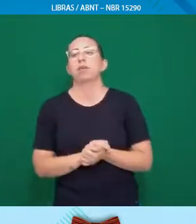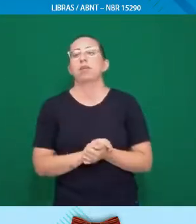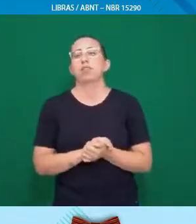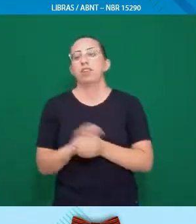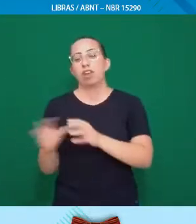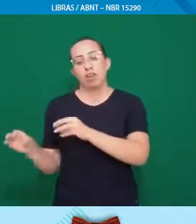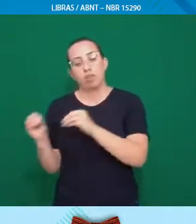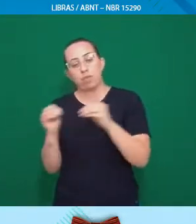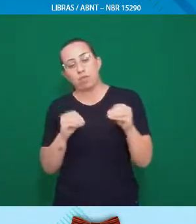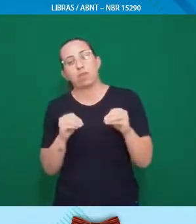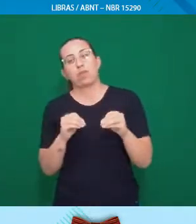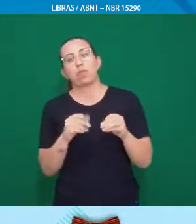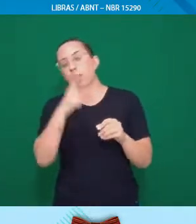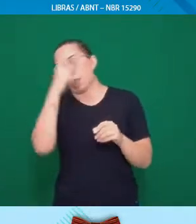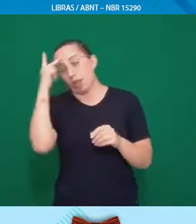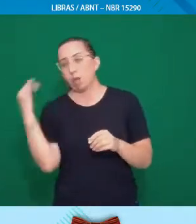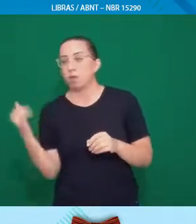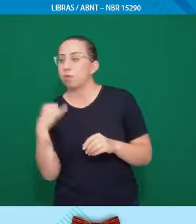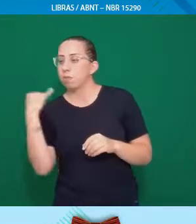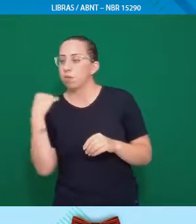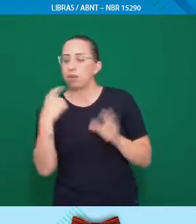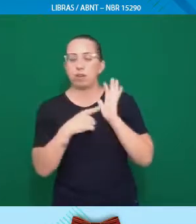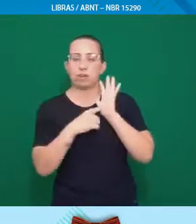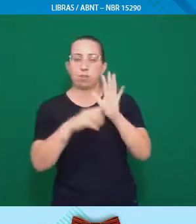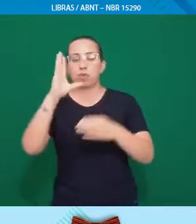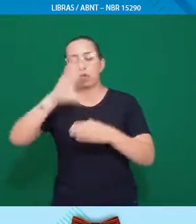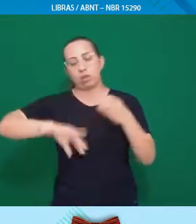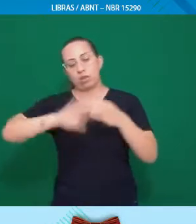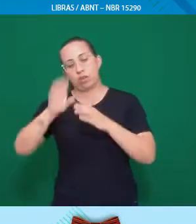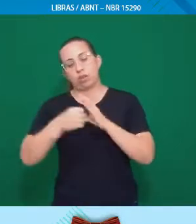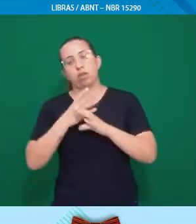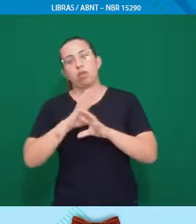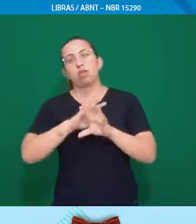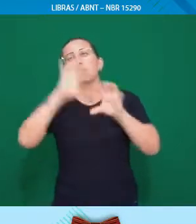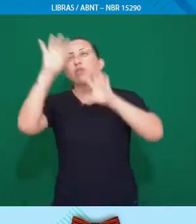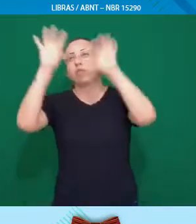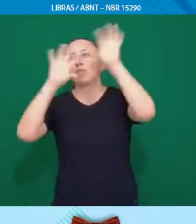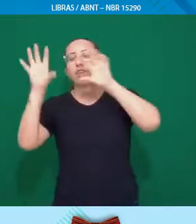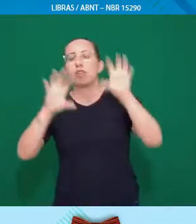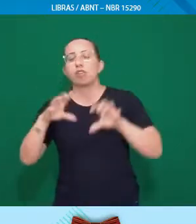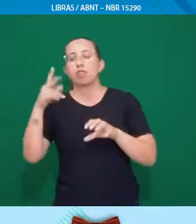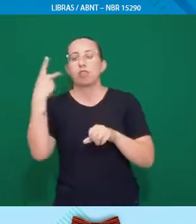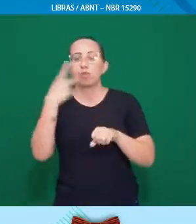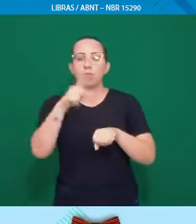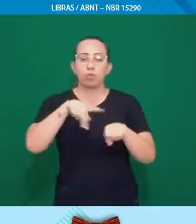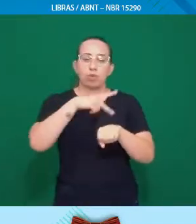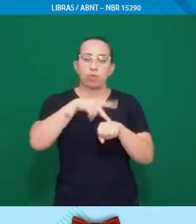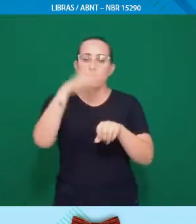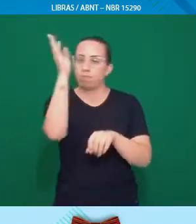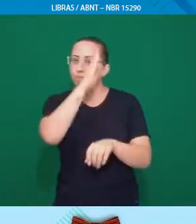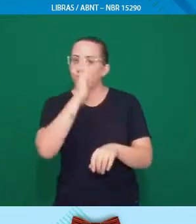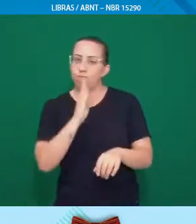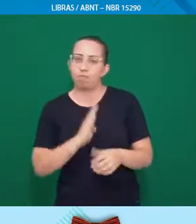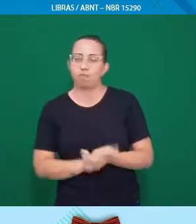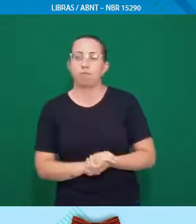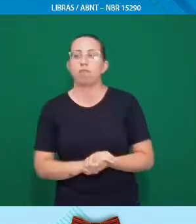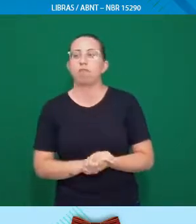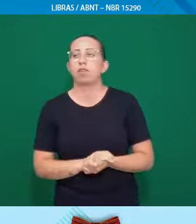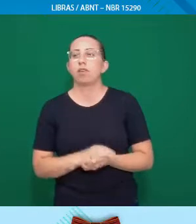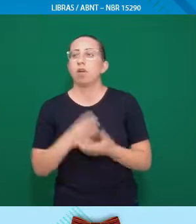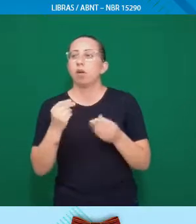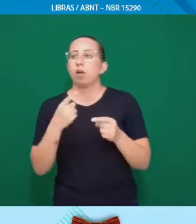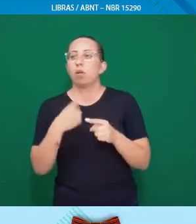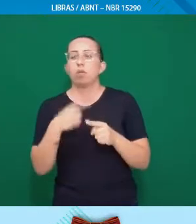nível Nacional levando o nome de Campos Novos para o restante do país na Itaú de ver que muitas vezes a gente acaba